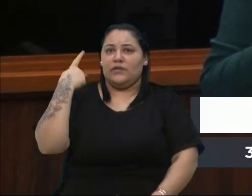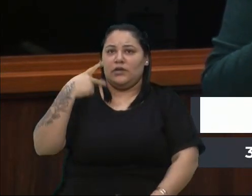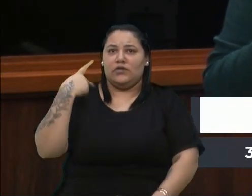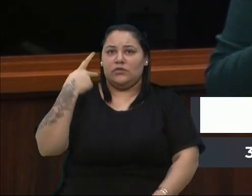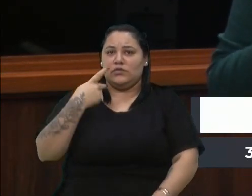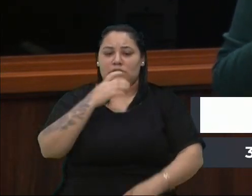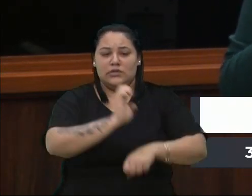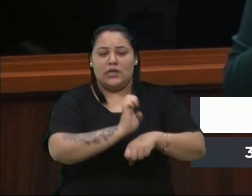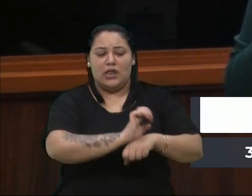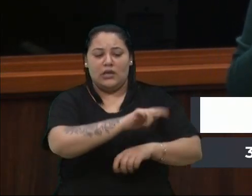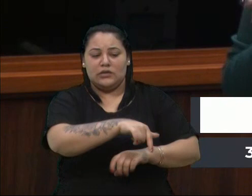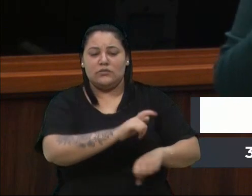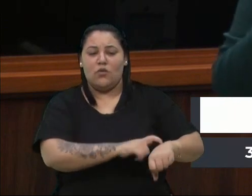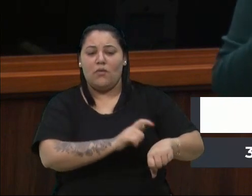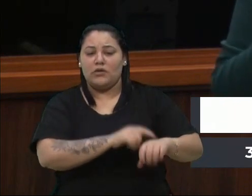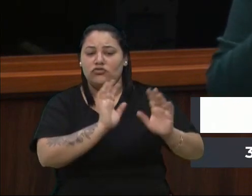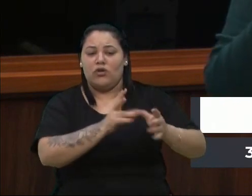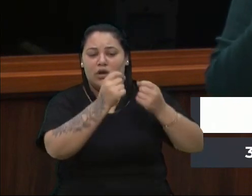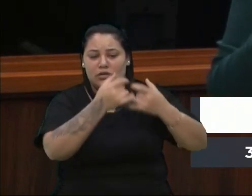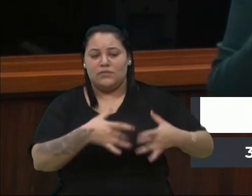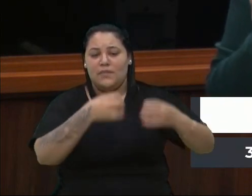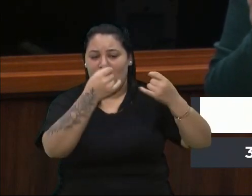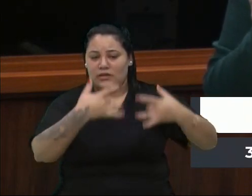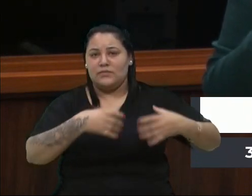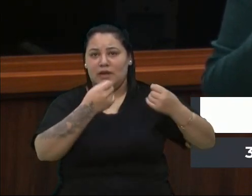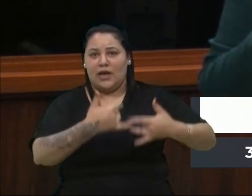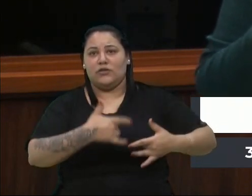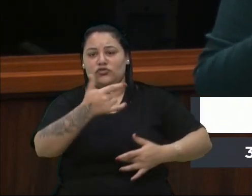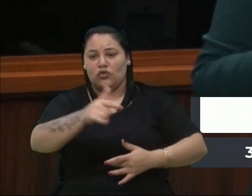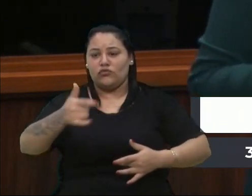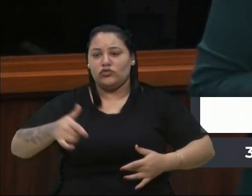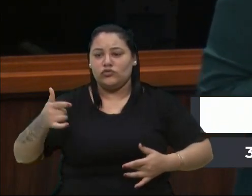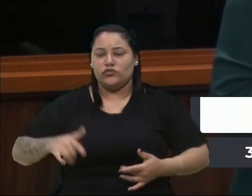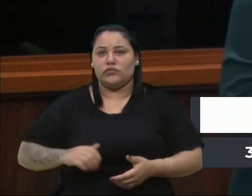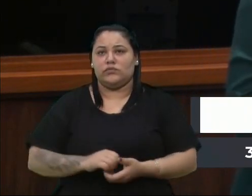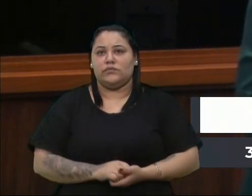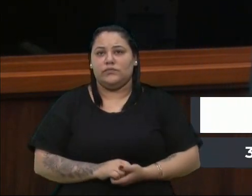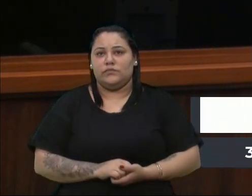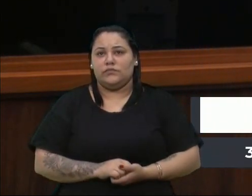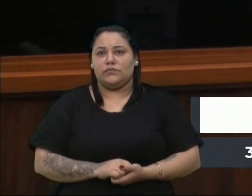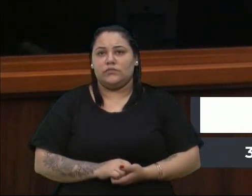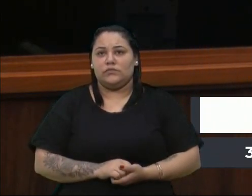Estela naquele momento que já foi explicado mais de uma vez.